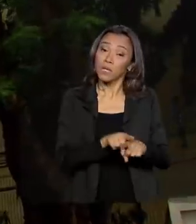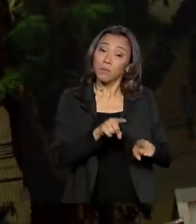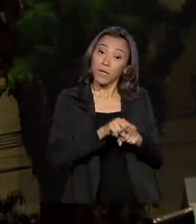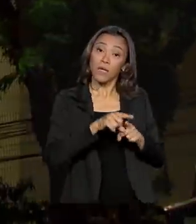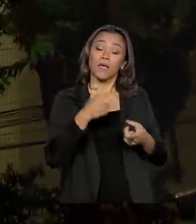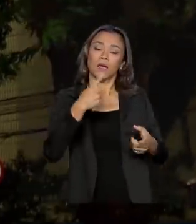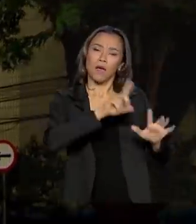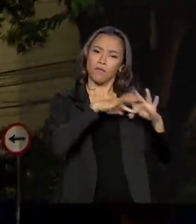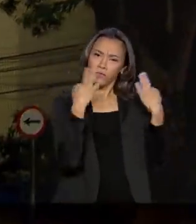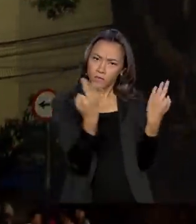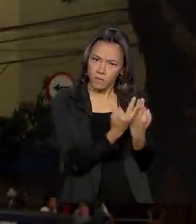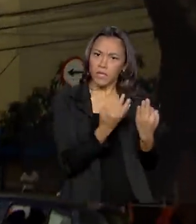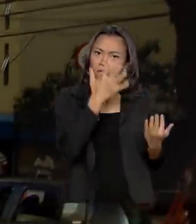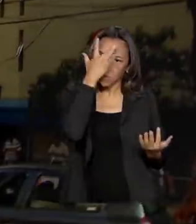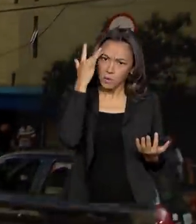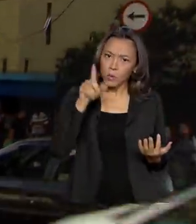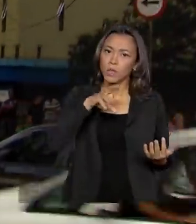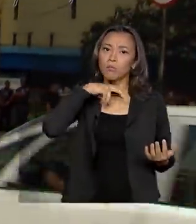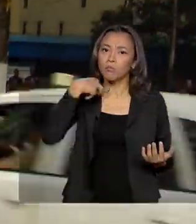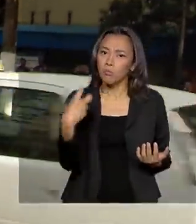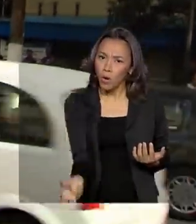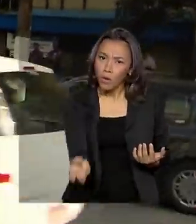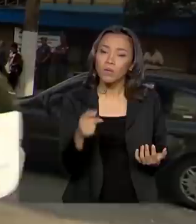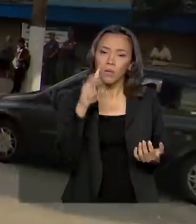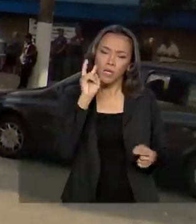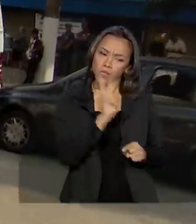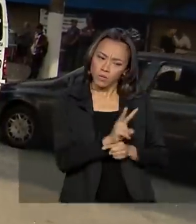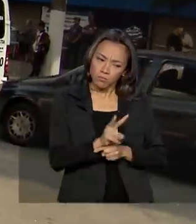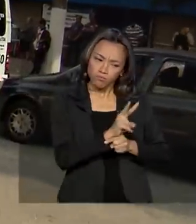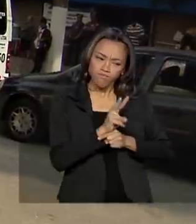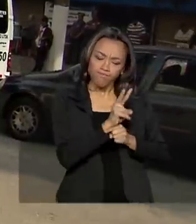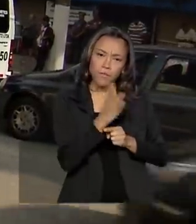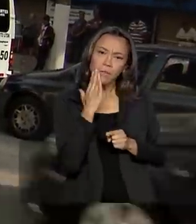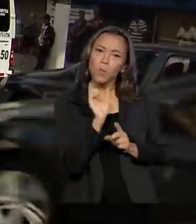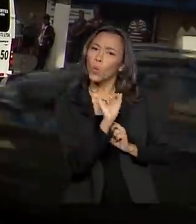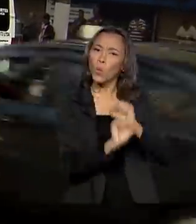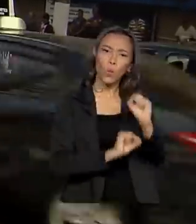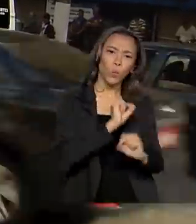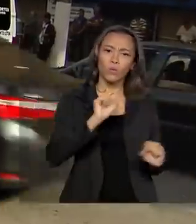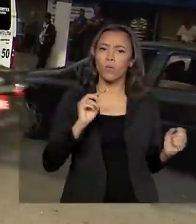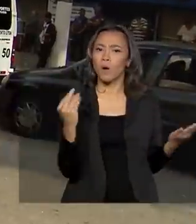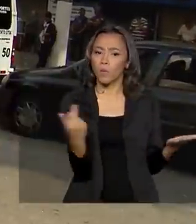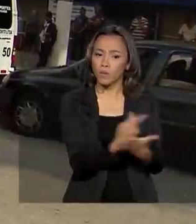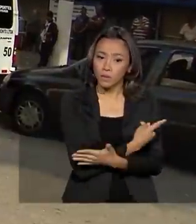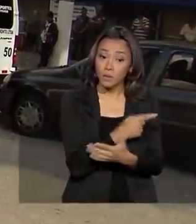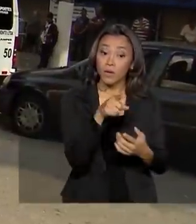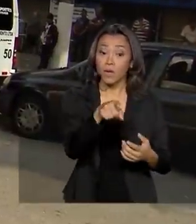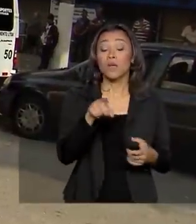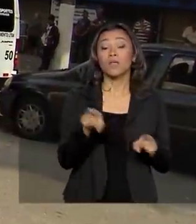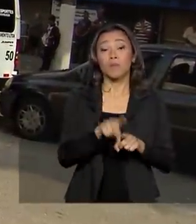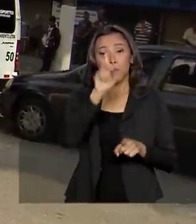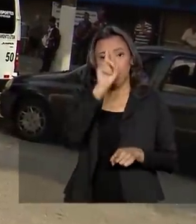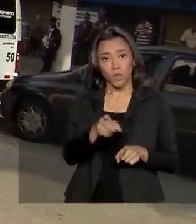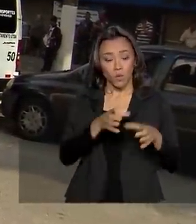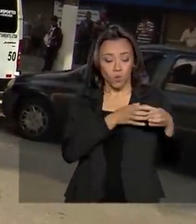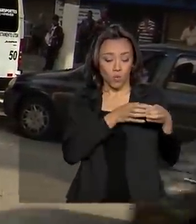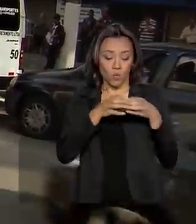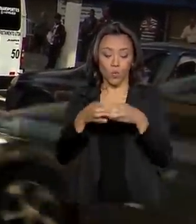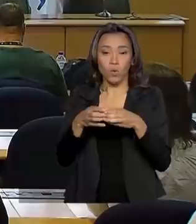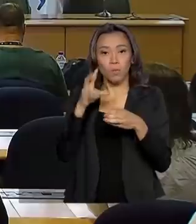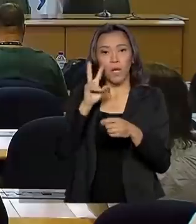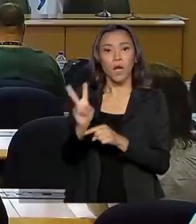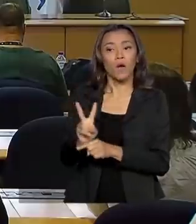o ministério da saúde ofereceu ao estado de são paulo o envio de uma equipe técnica para identificar e monitorar as pessoas